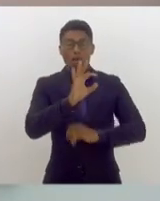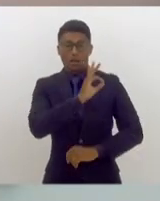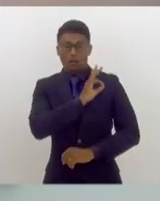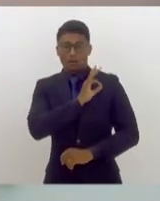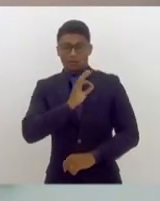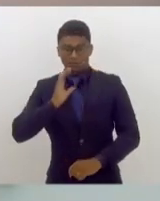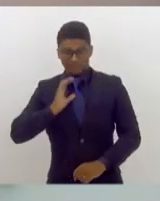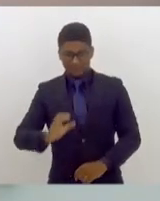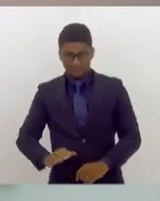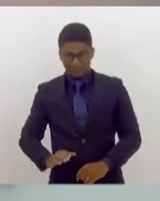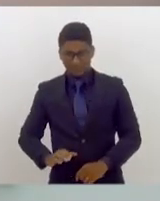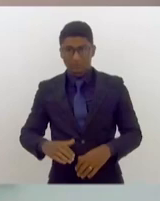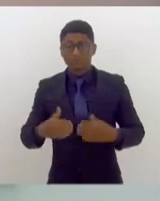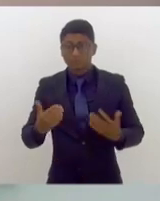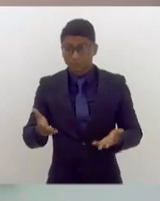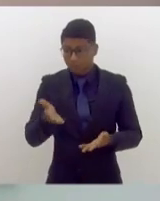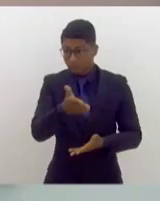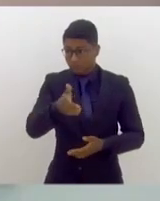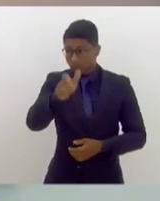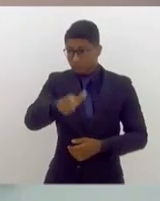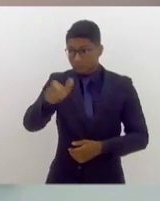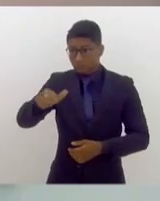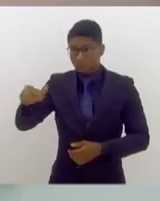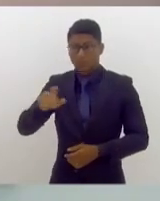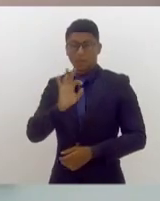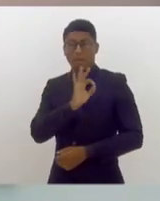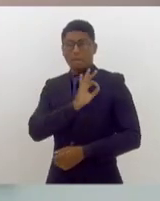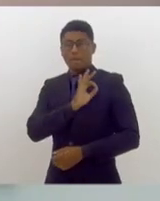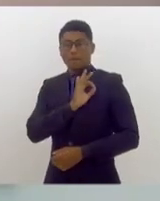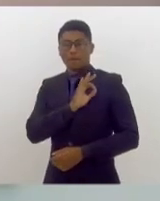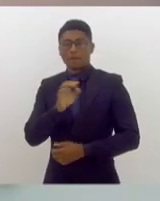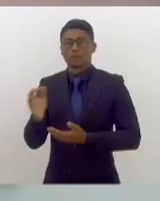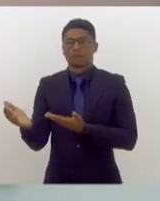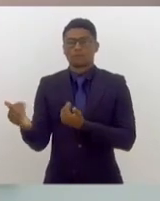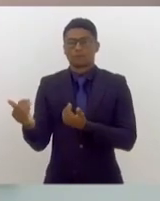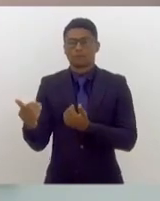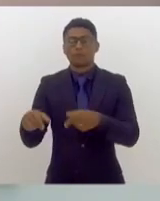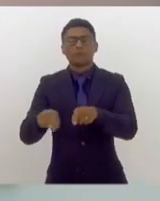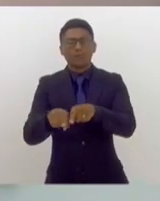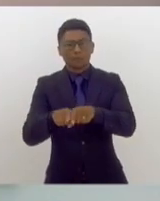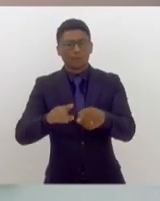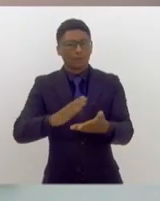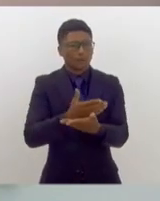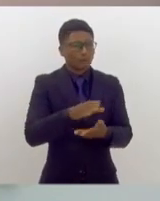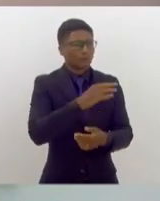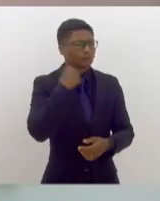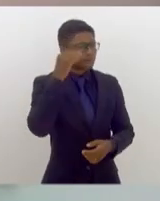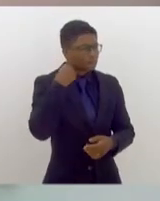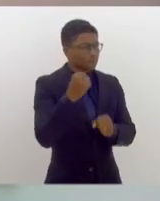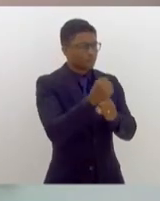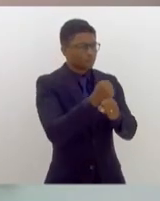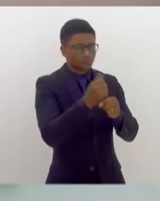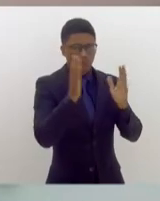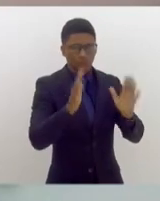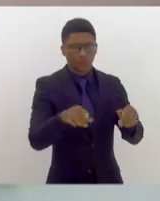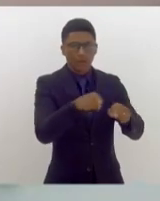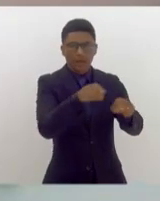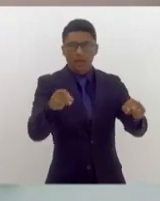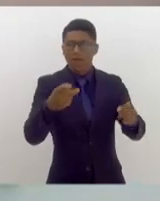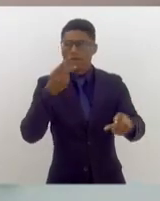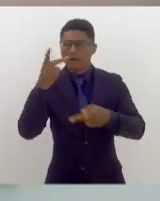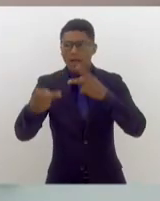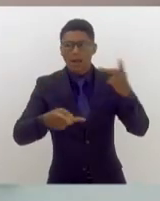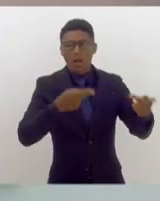foram os policiais, os mais novos e os mais antigos, que trouxeram para nós a necessidade da redução